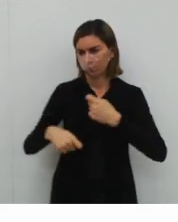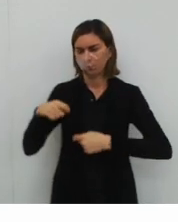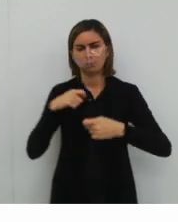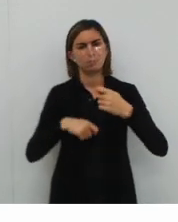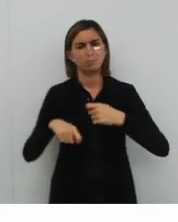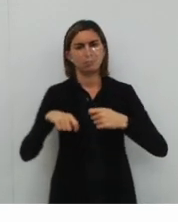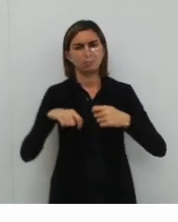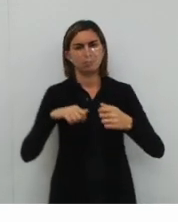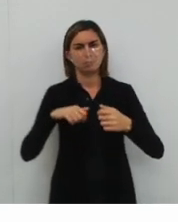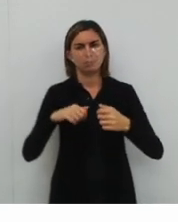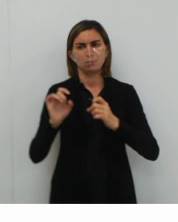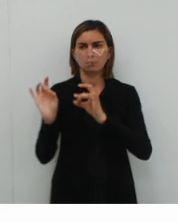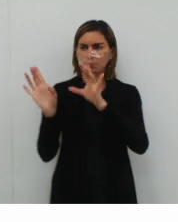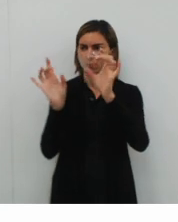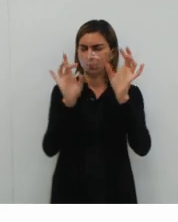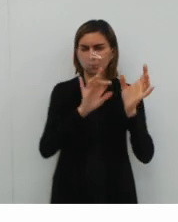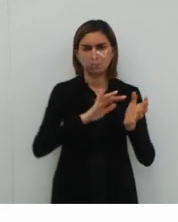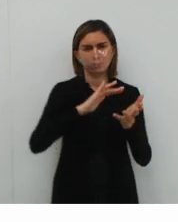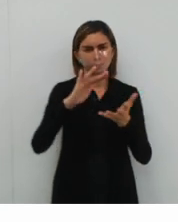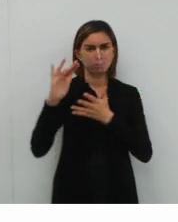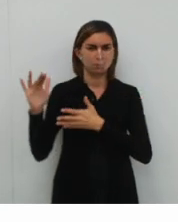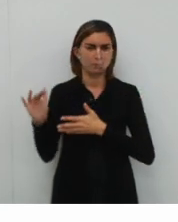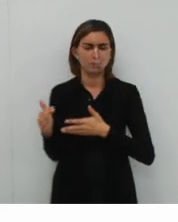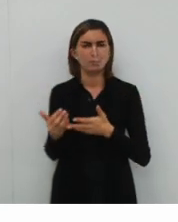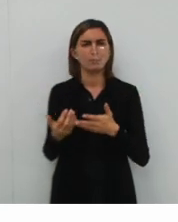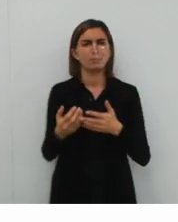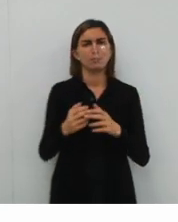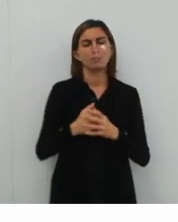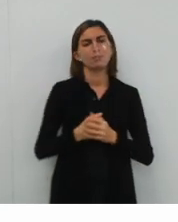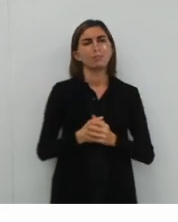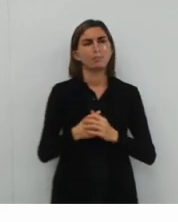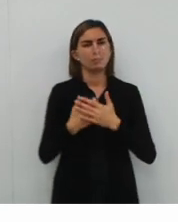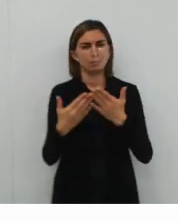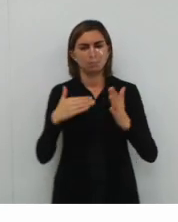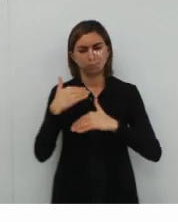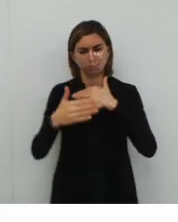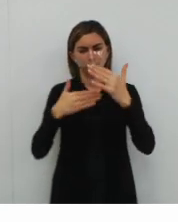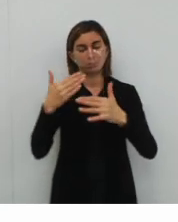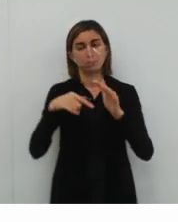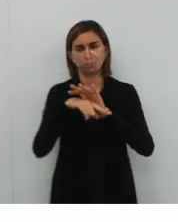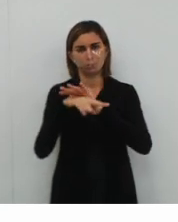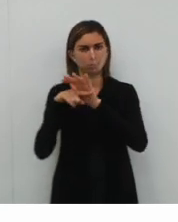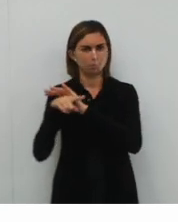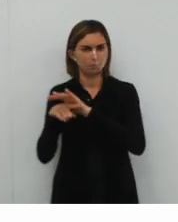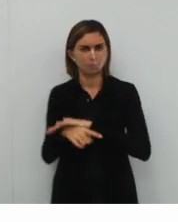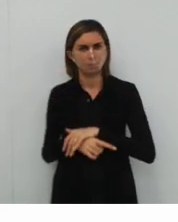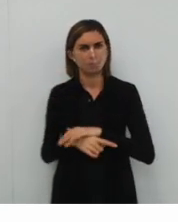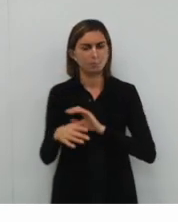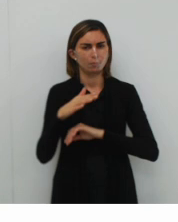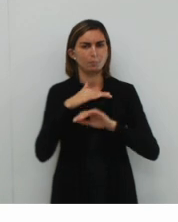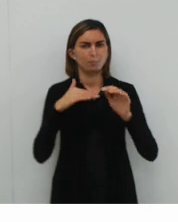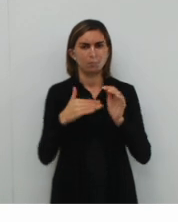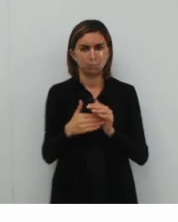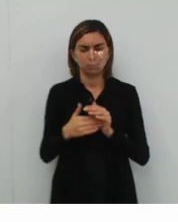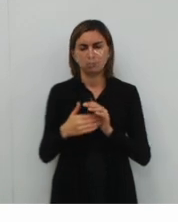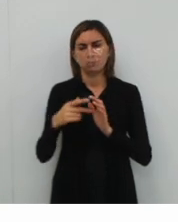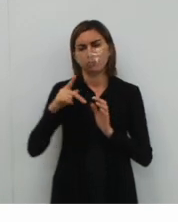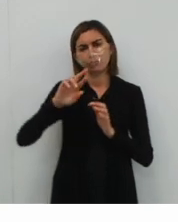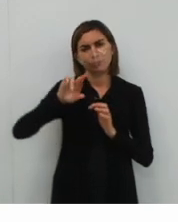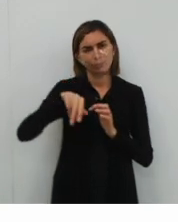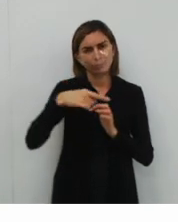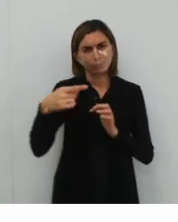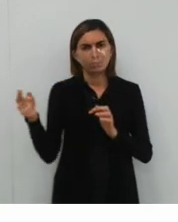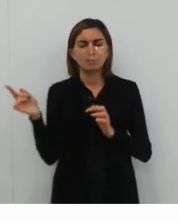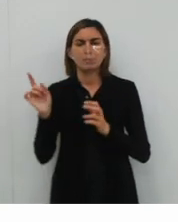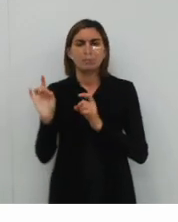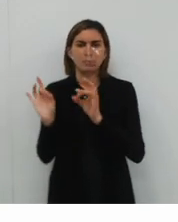a exportação e importação de produtos e insumos, o desenvolvimento de pesquisa, toda a cadeia de produção